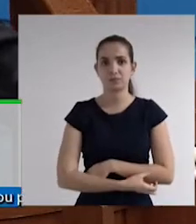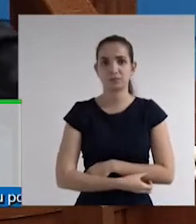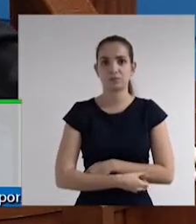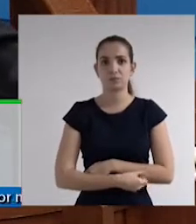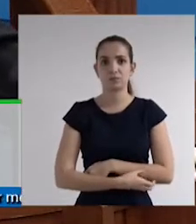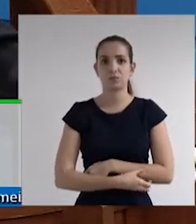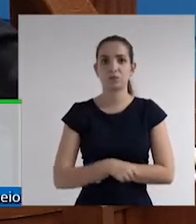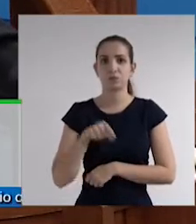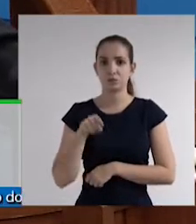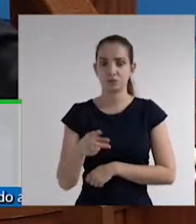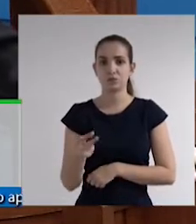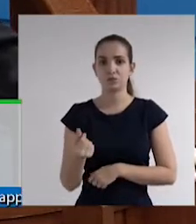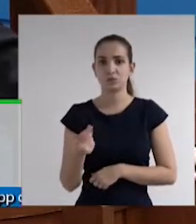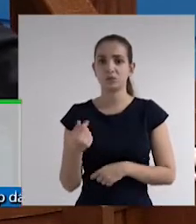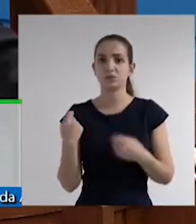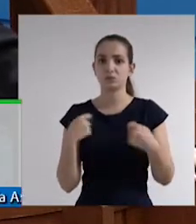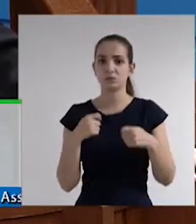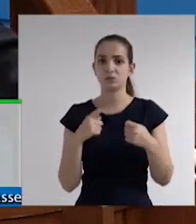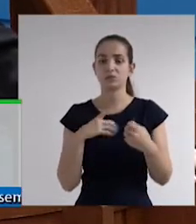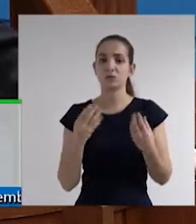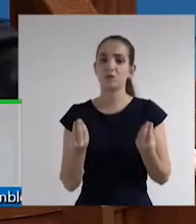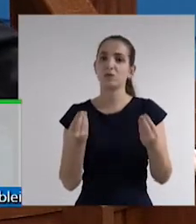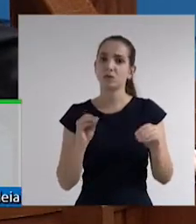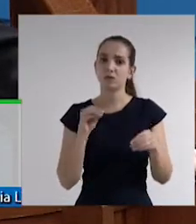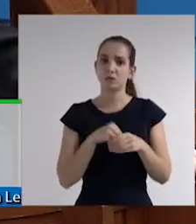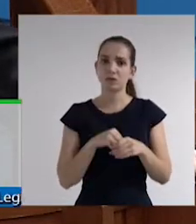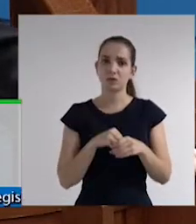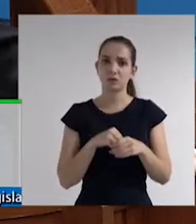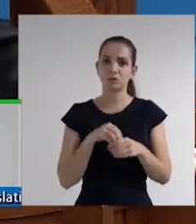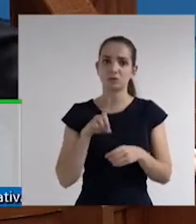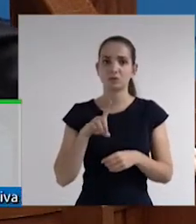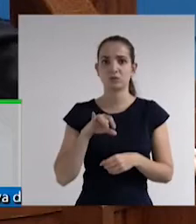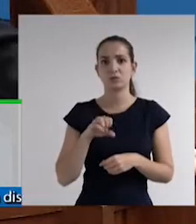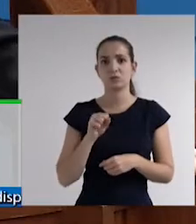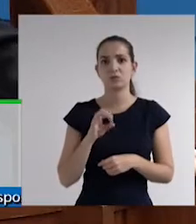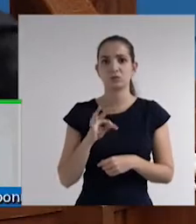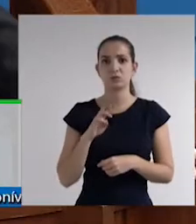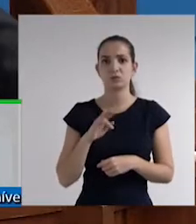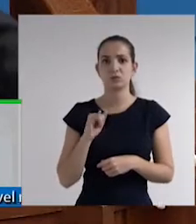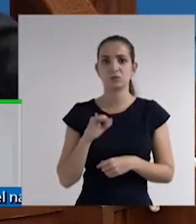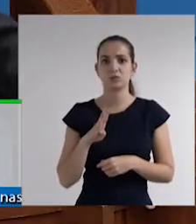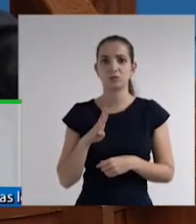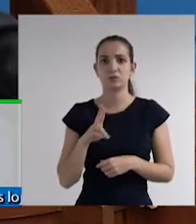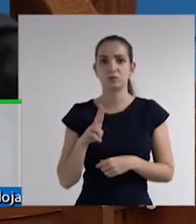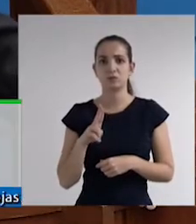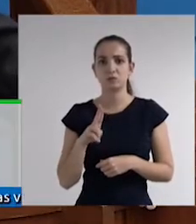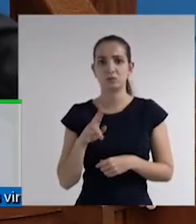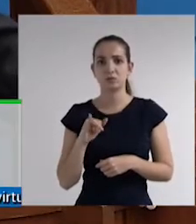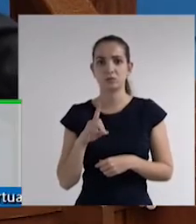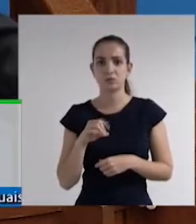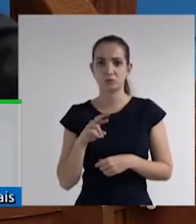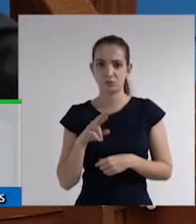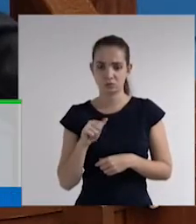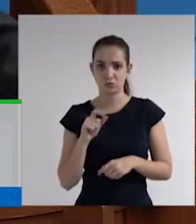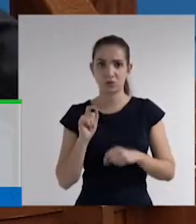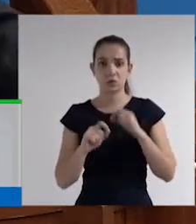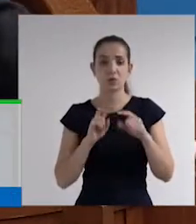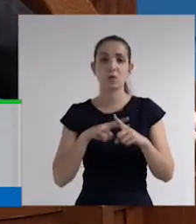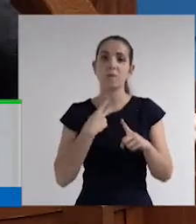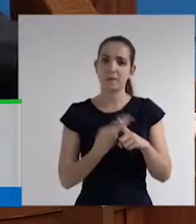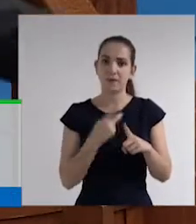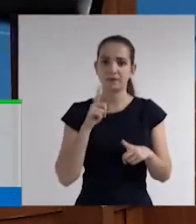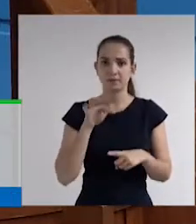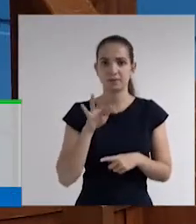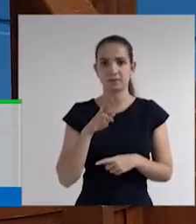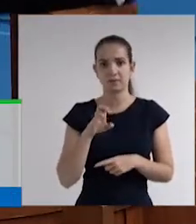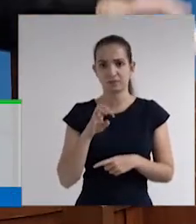E esse preço, ele tem que estar lá na distribuidora. O que acrescenta da distribuidora para frente? O frete para as